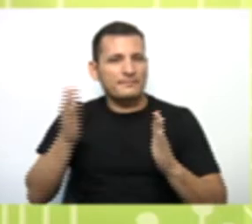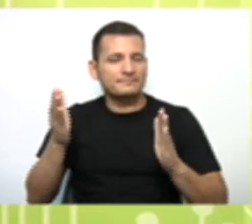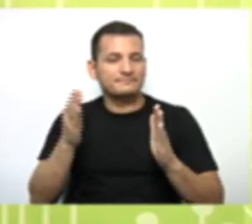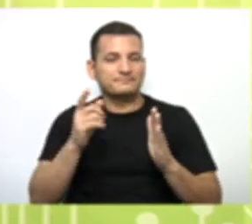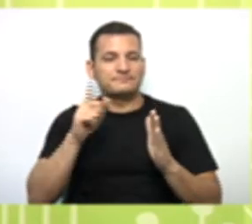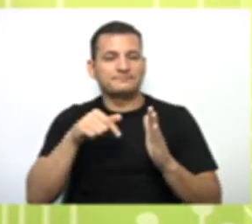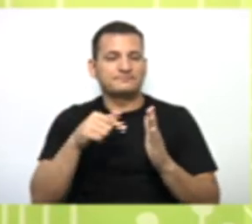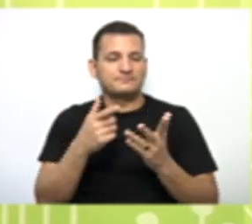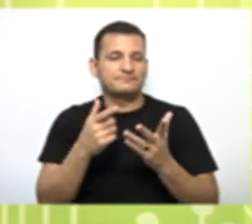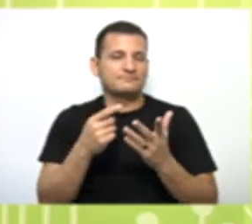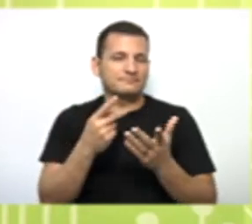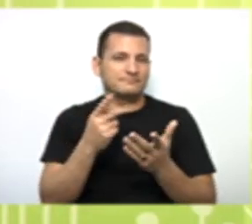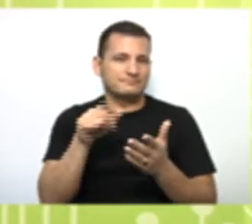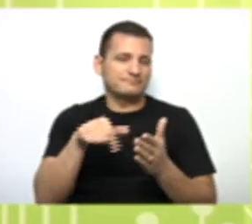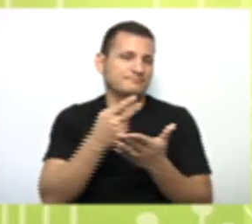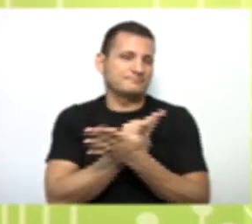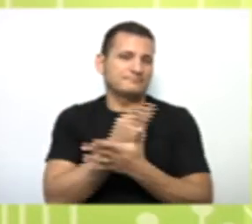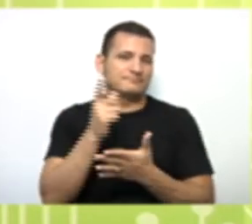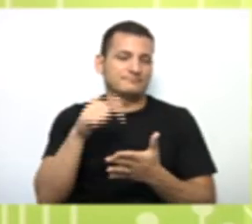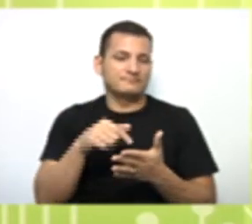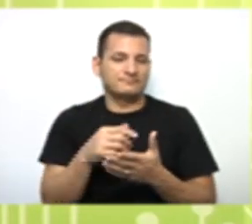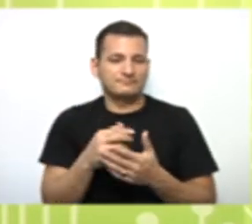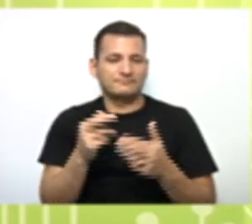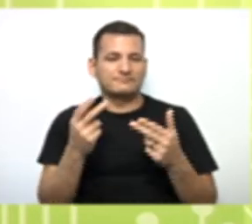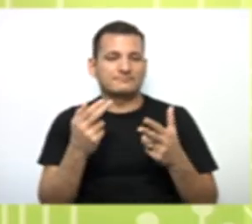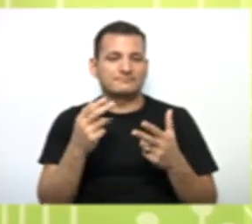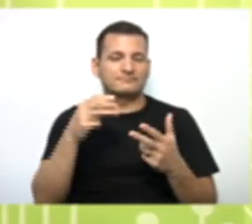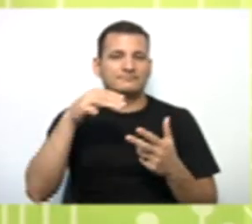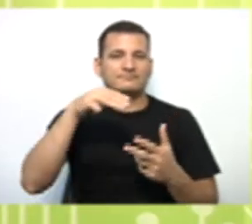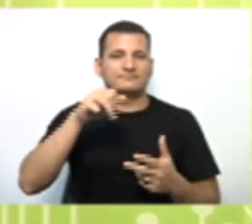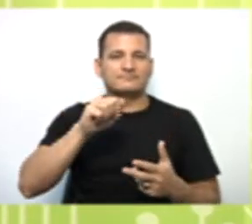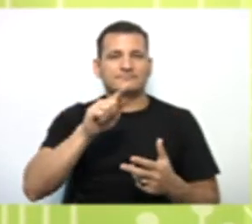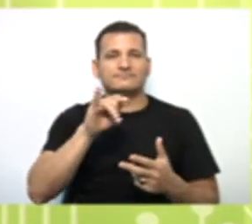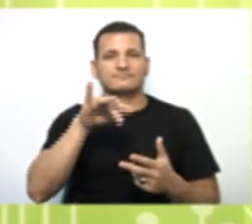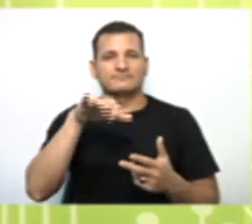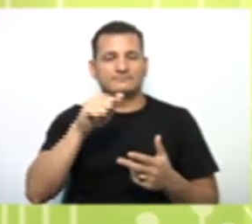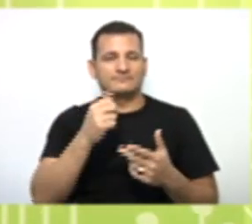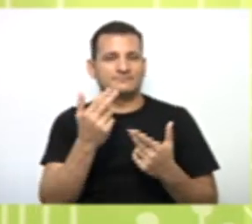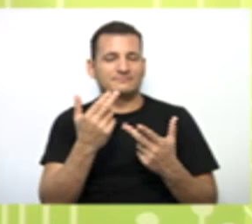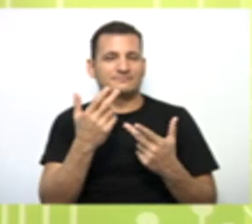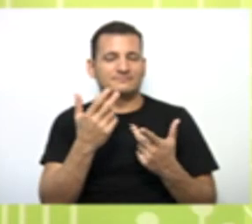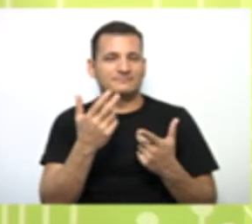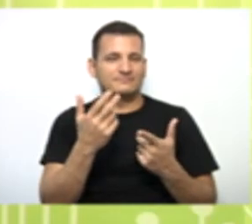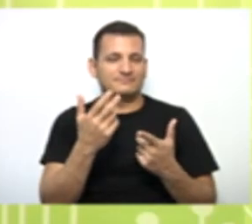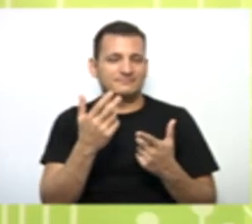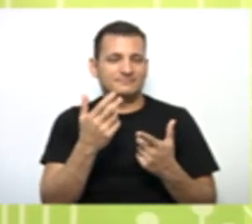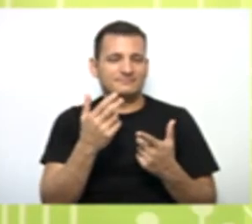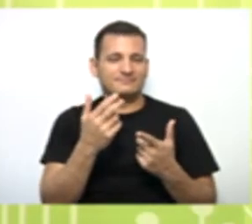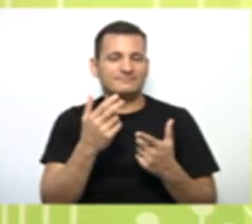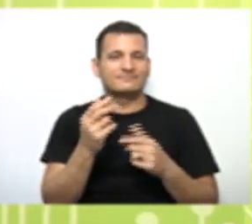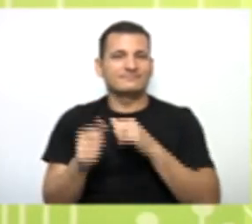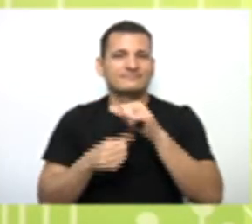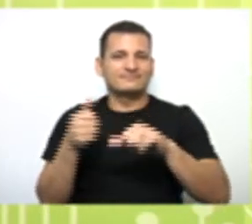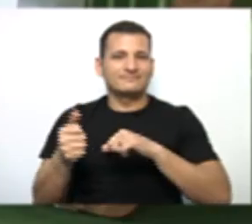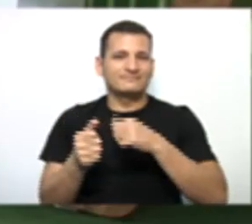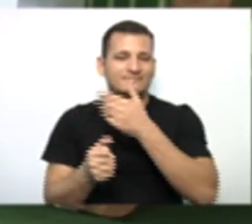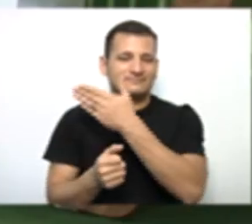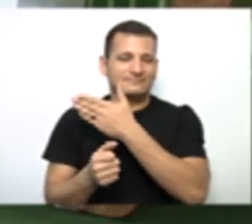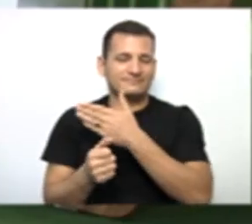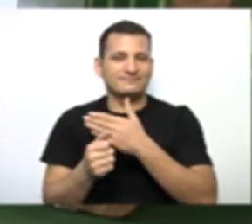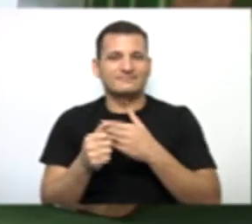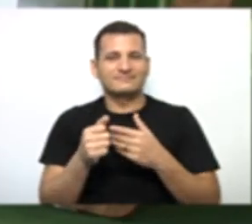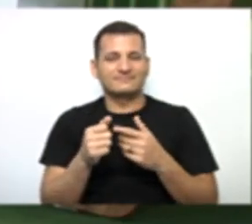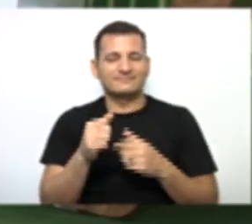Essa é a mágica que acontece, é como aconteceu com a mágica do Chaves, né? Que a professora Sara se transformou no professor